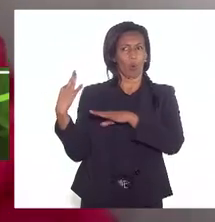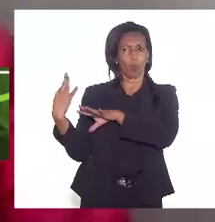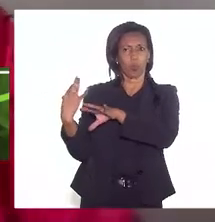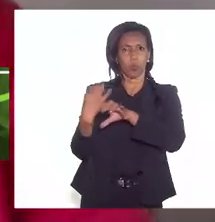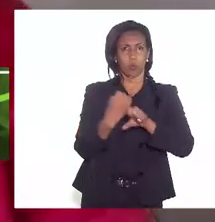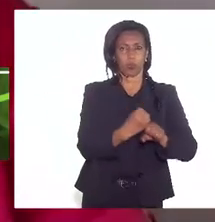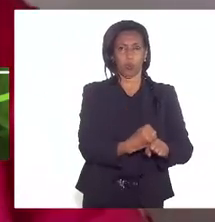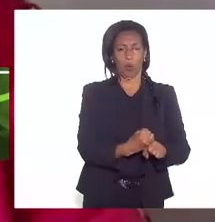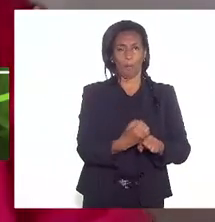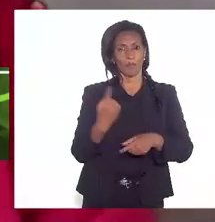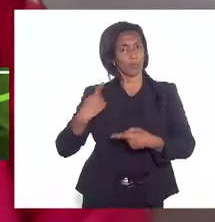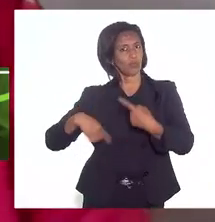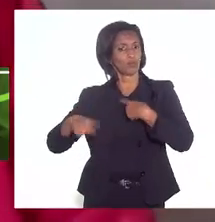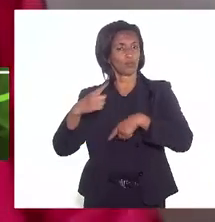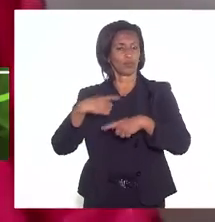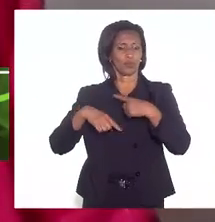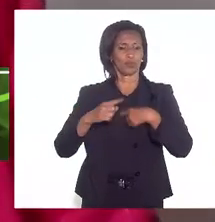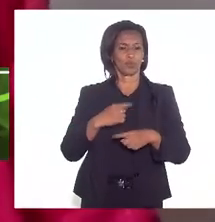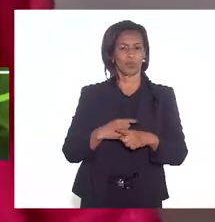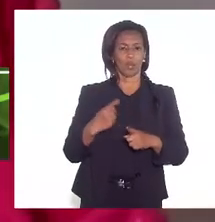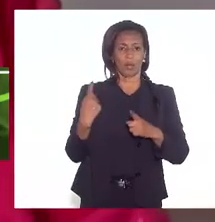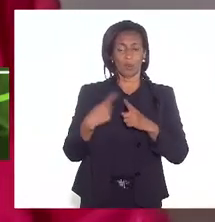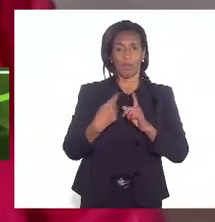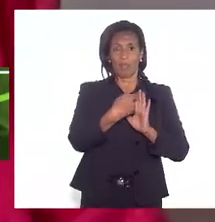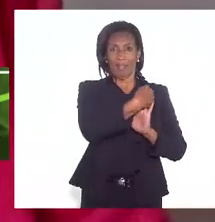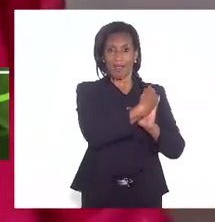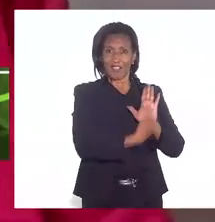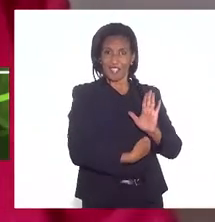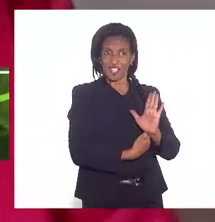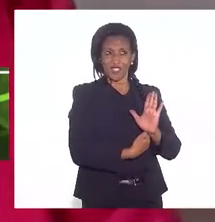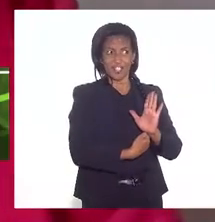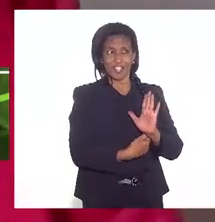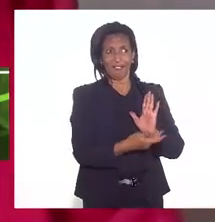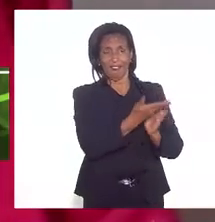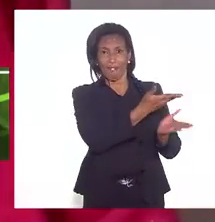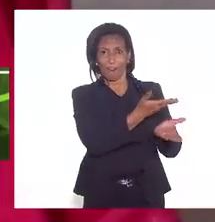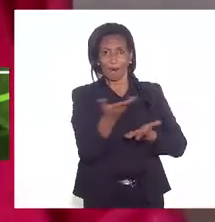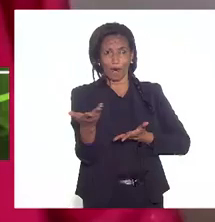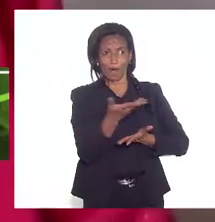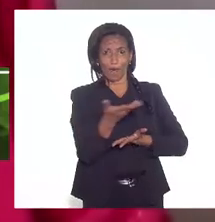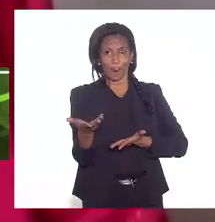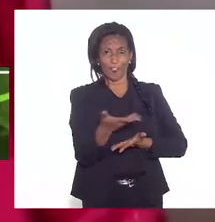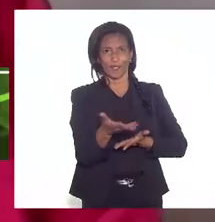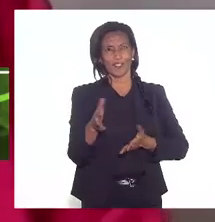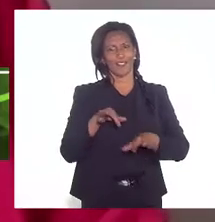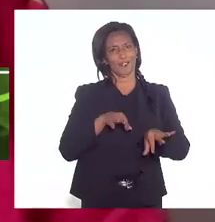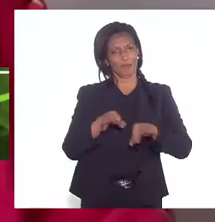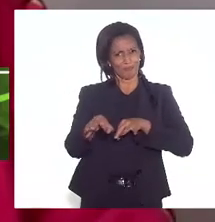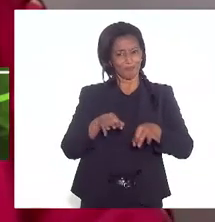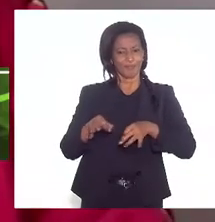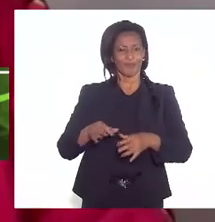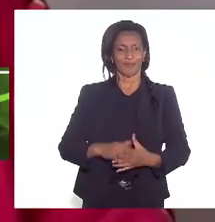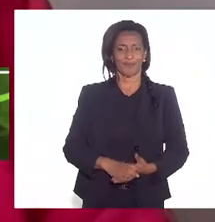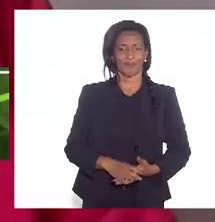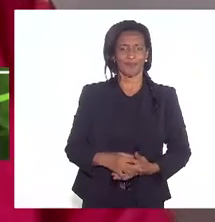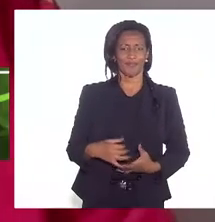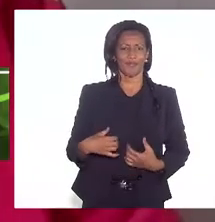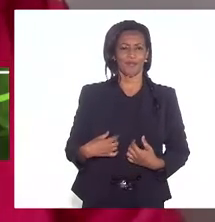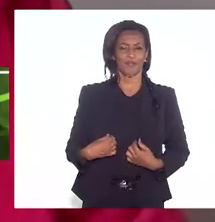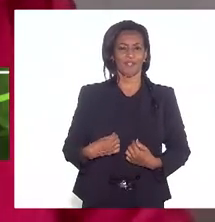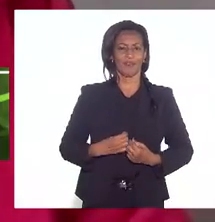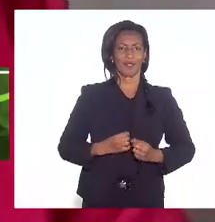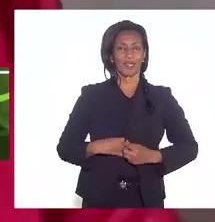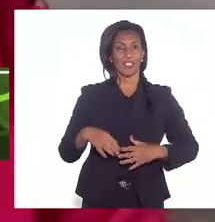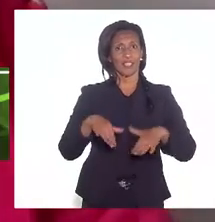audiência para a gente retomar porque nossa lista de convidados está extensa de alguma forma e são